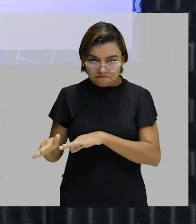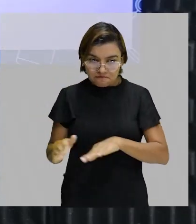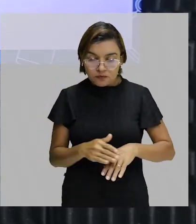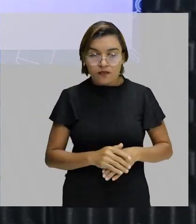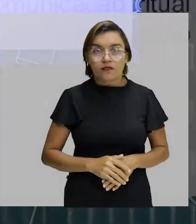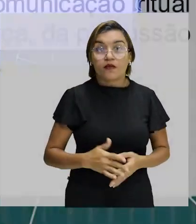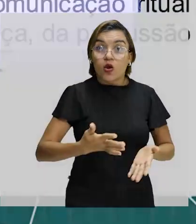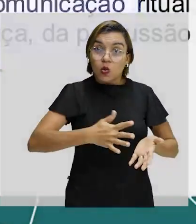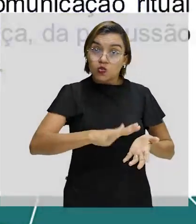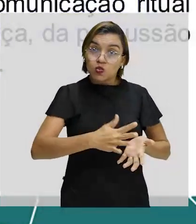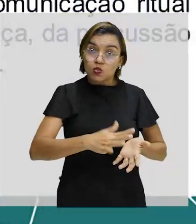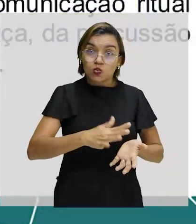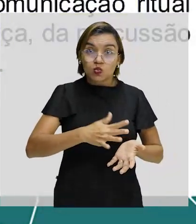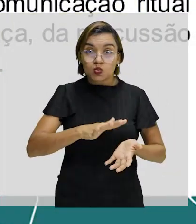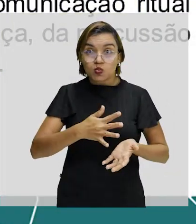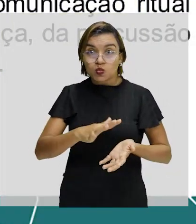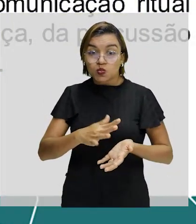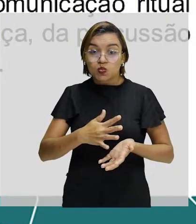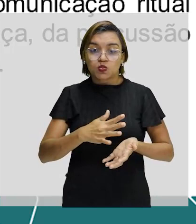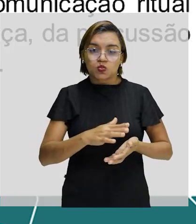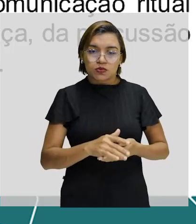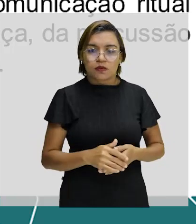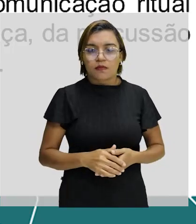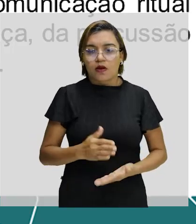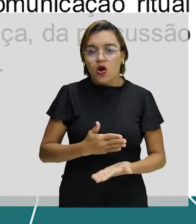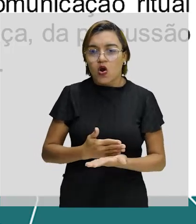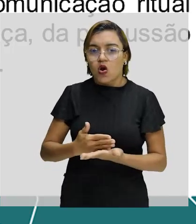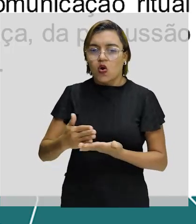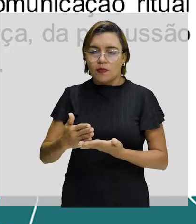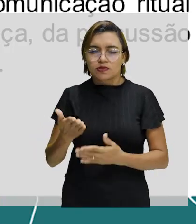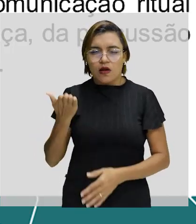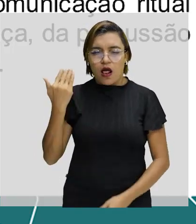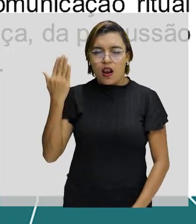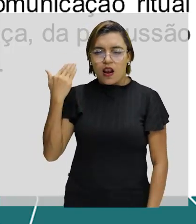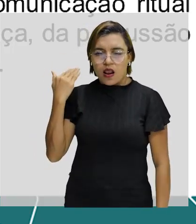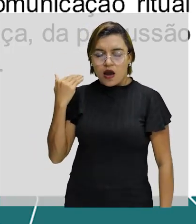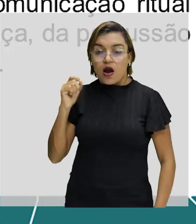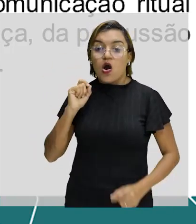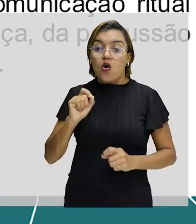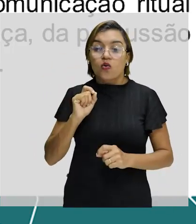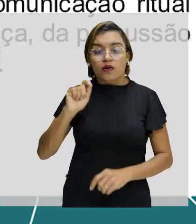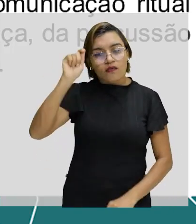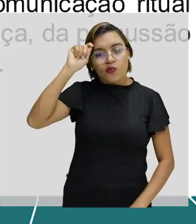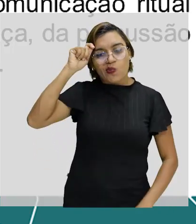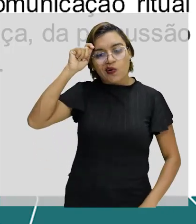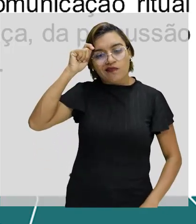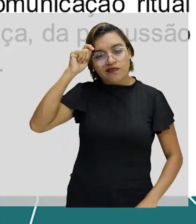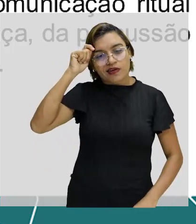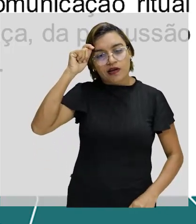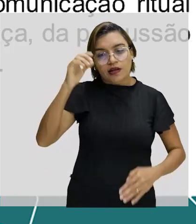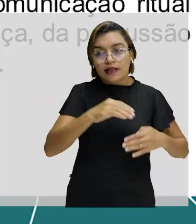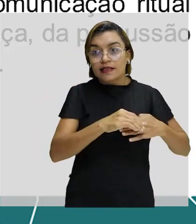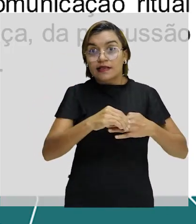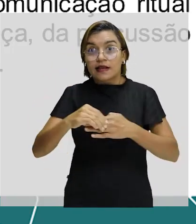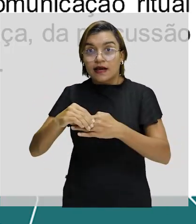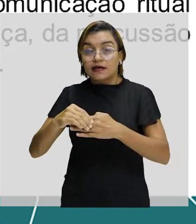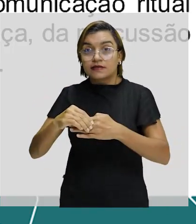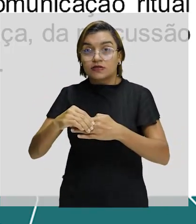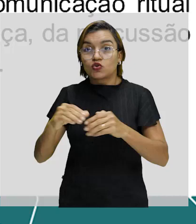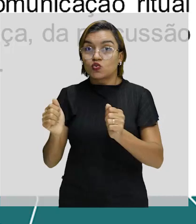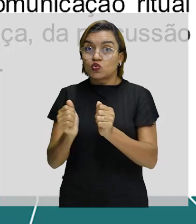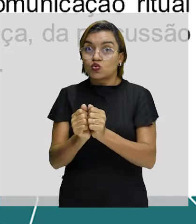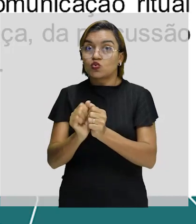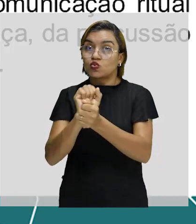samba originou-se dos antigos batuques trazidos pelos africanos, que vieram como os escravos para